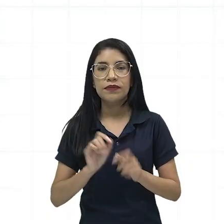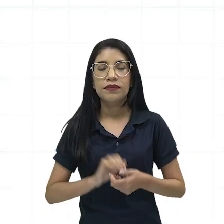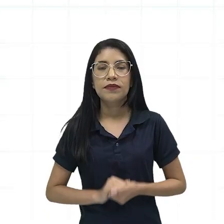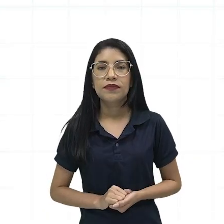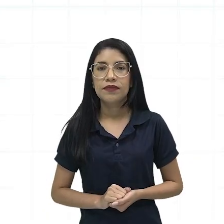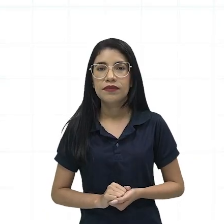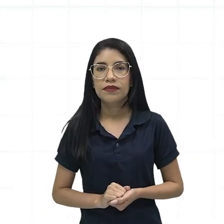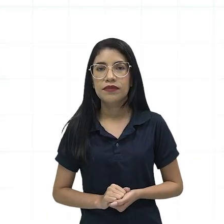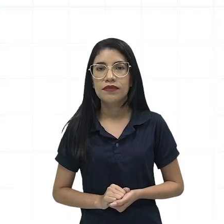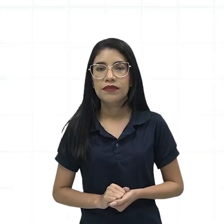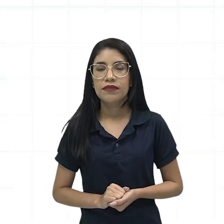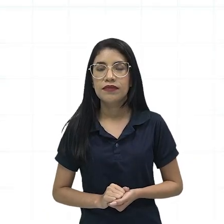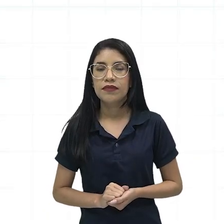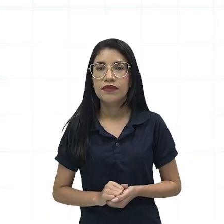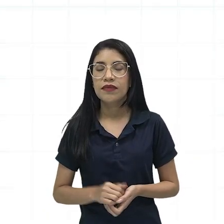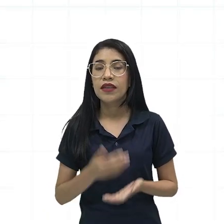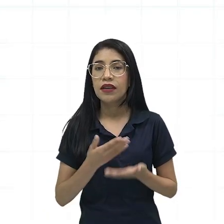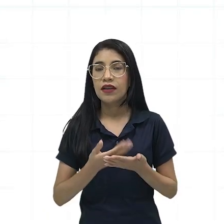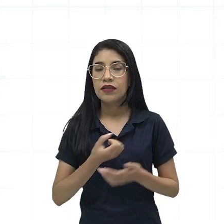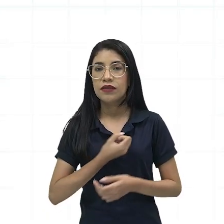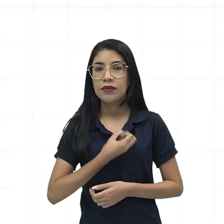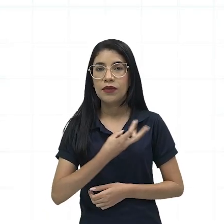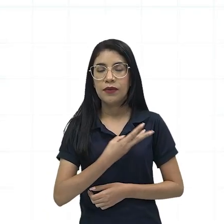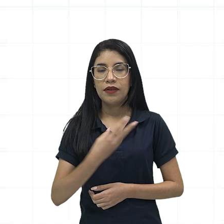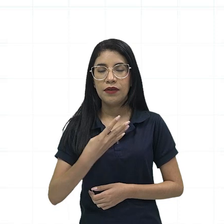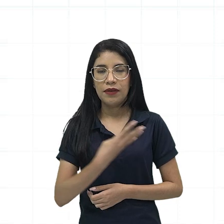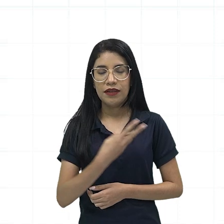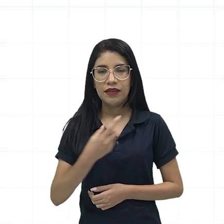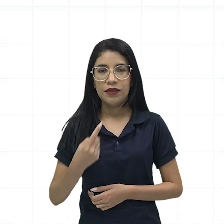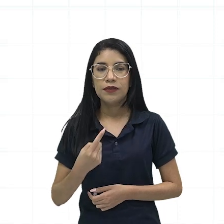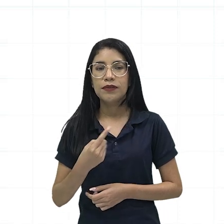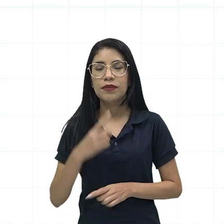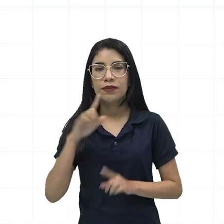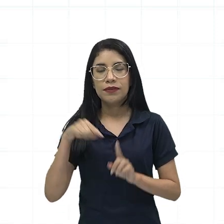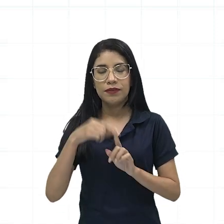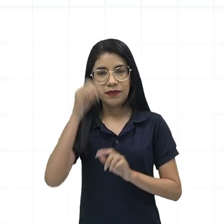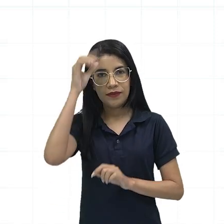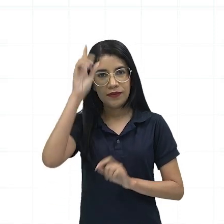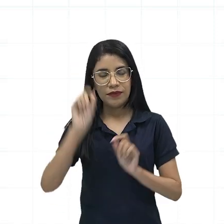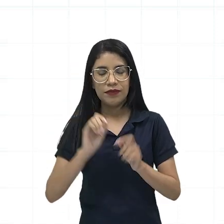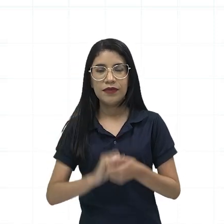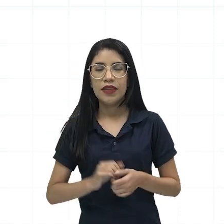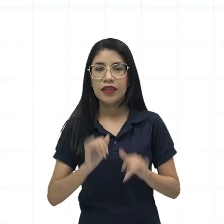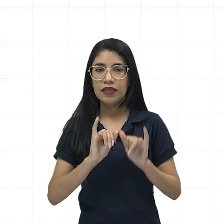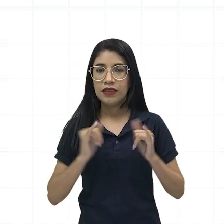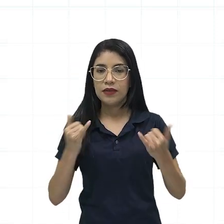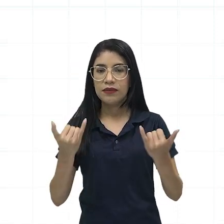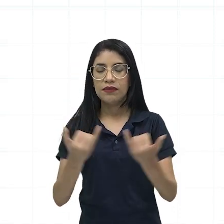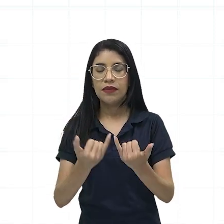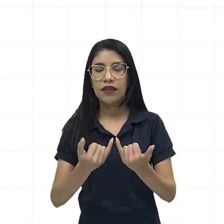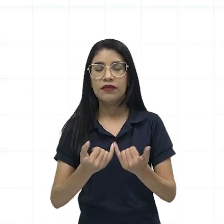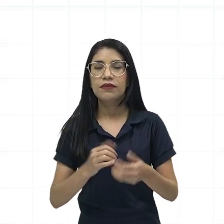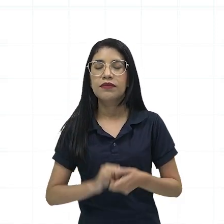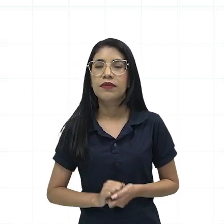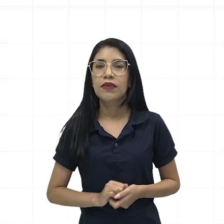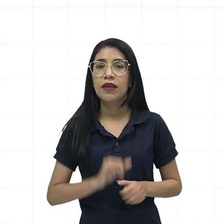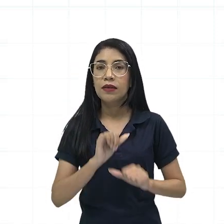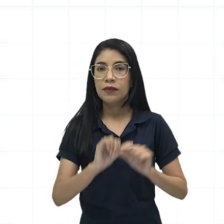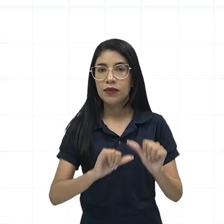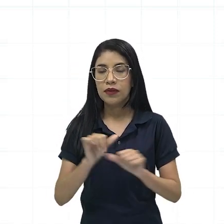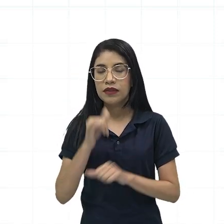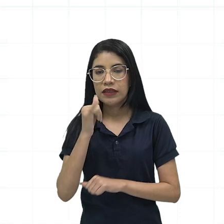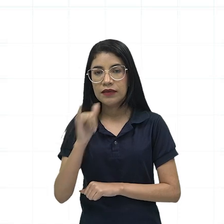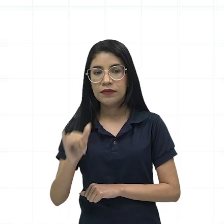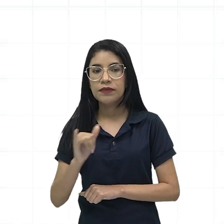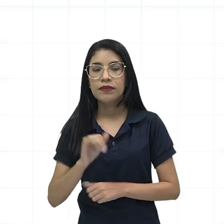nossa aula. A nossa aula de número 41 tem por objeto de conhecimento circuitos elétricos, transformações